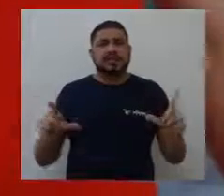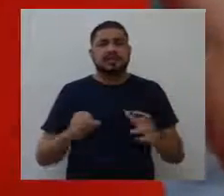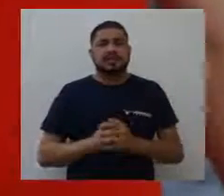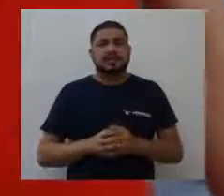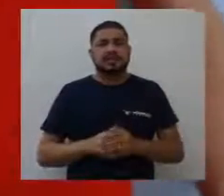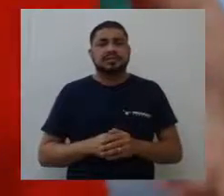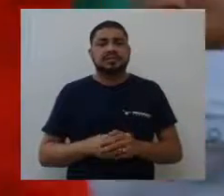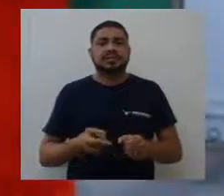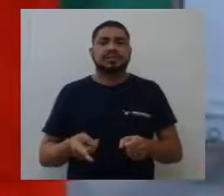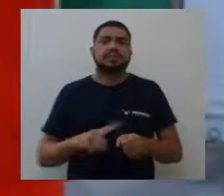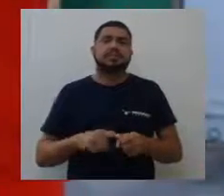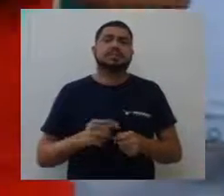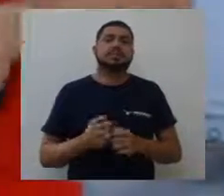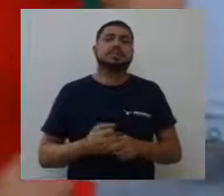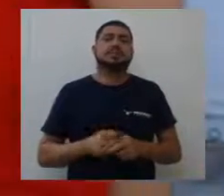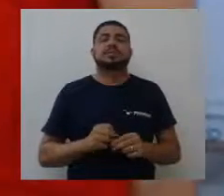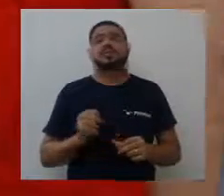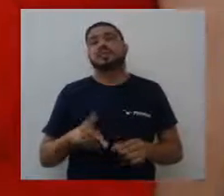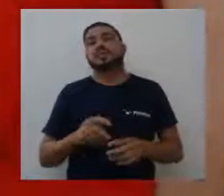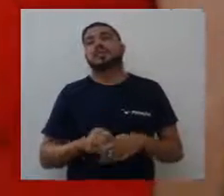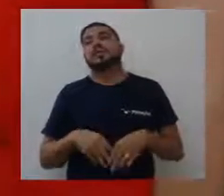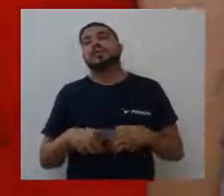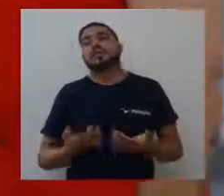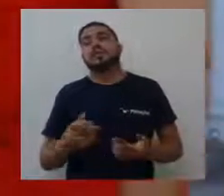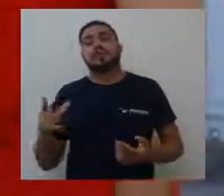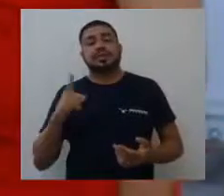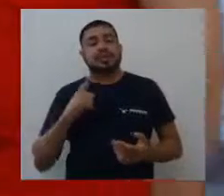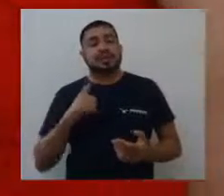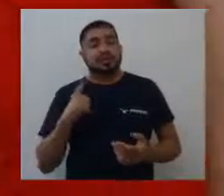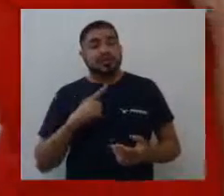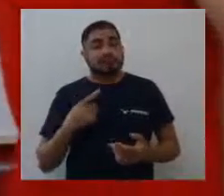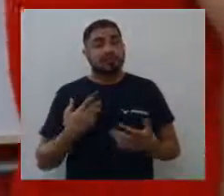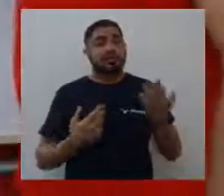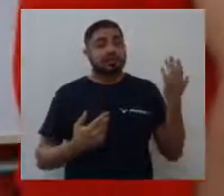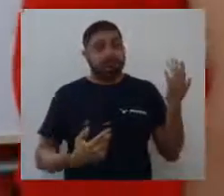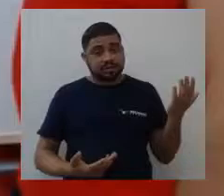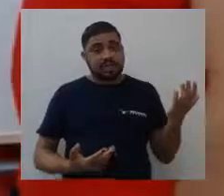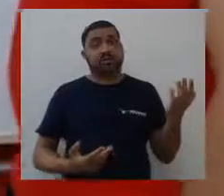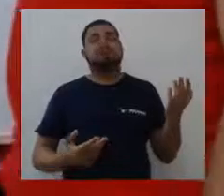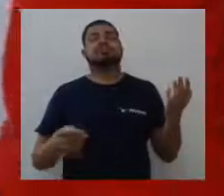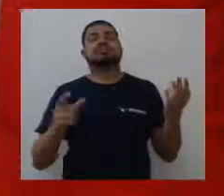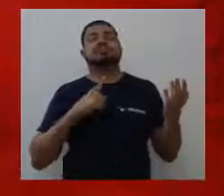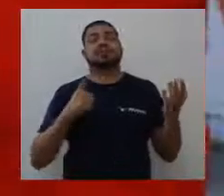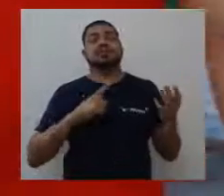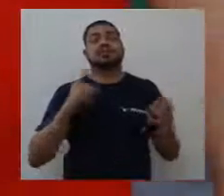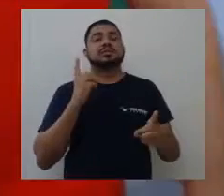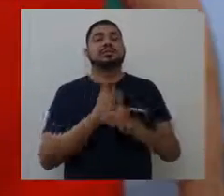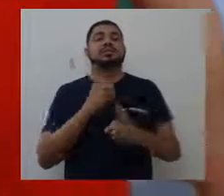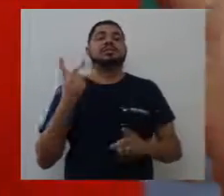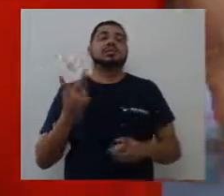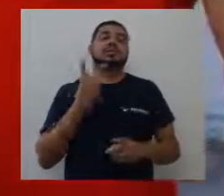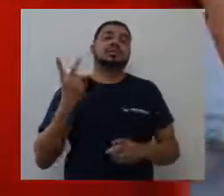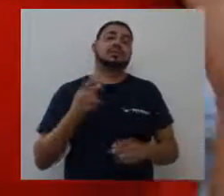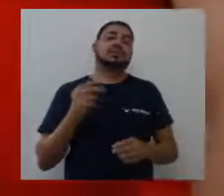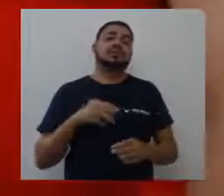No retorno. Massa. Então aqui eu tenho essa projeção aqui, ó, encontrando o valor final de